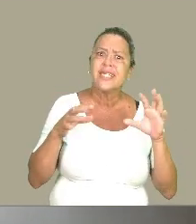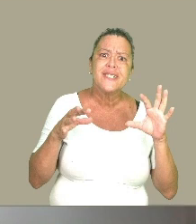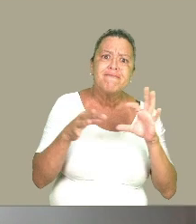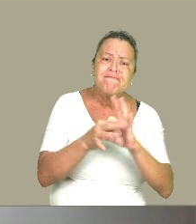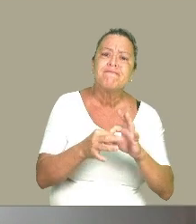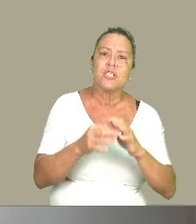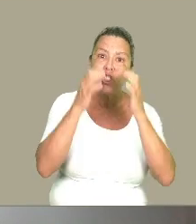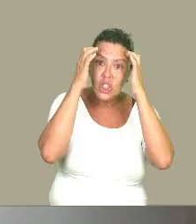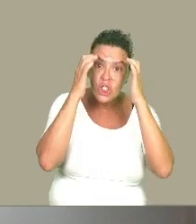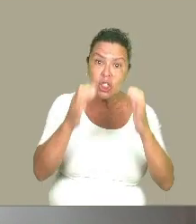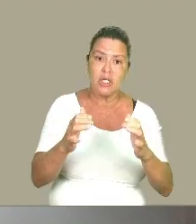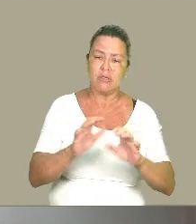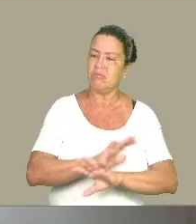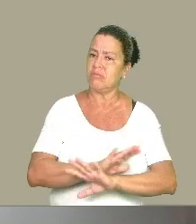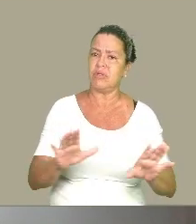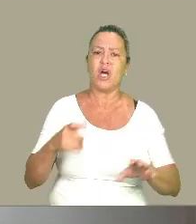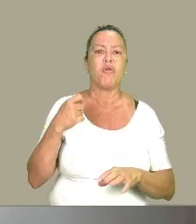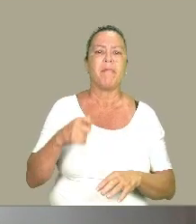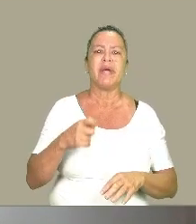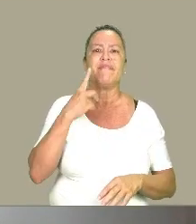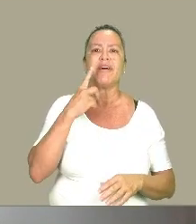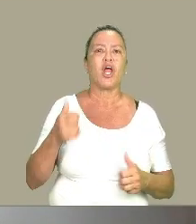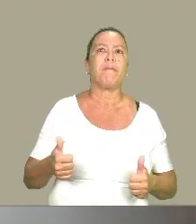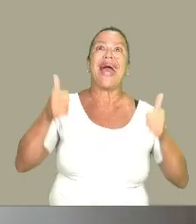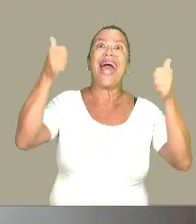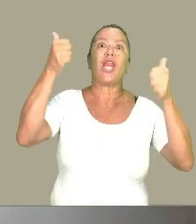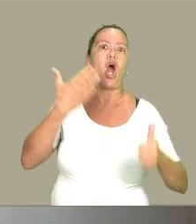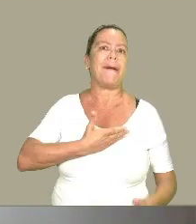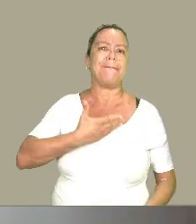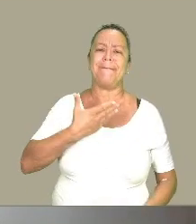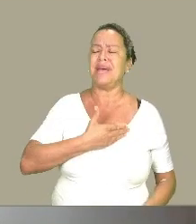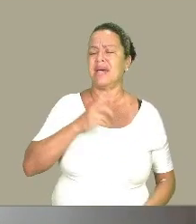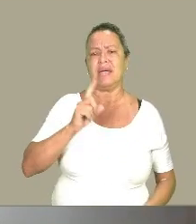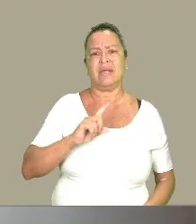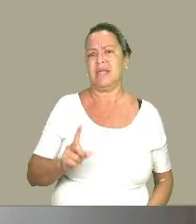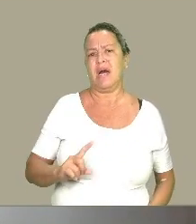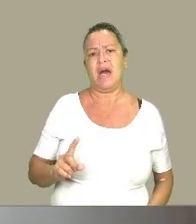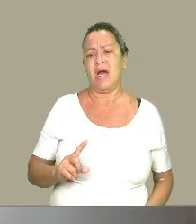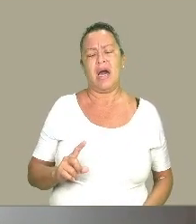respeito, né? Não precisam ser os melhores amigos, não